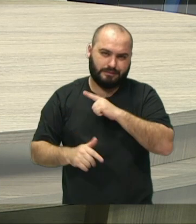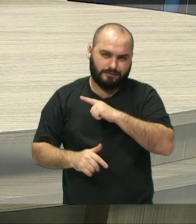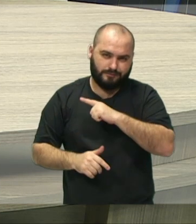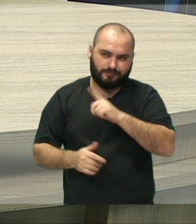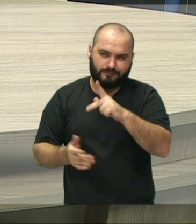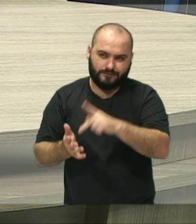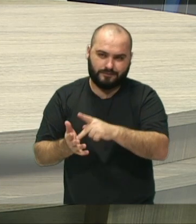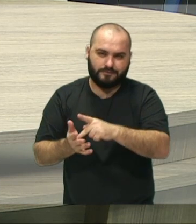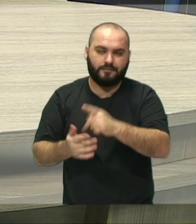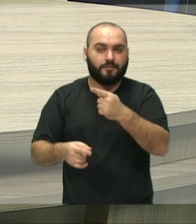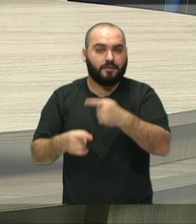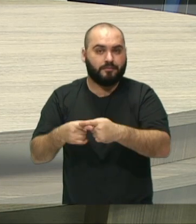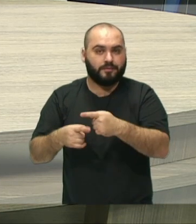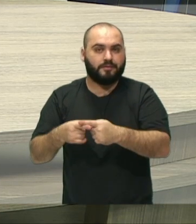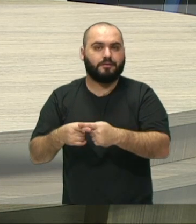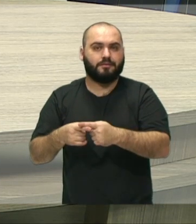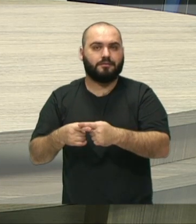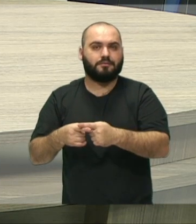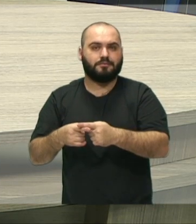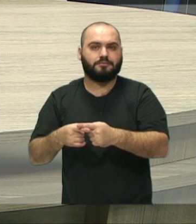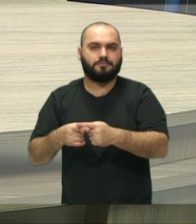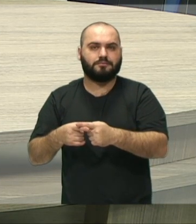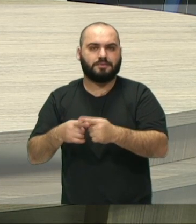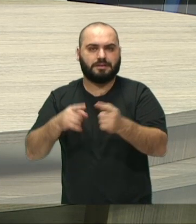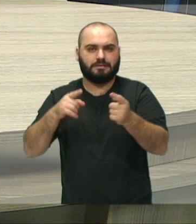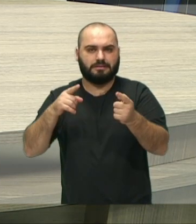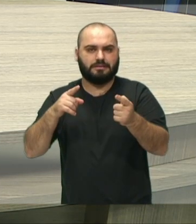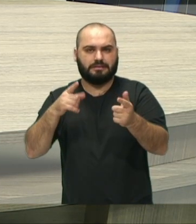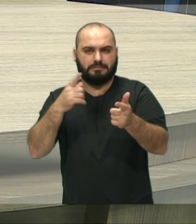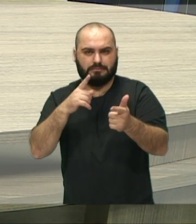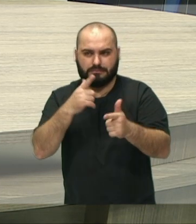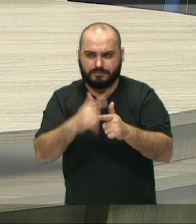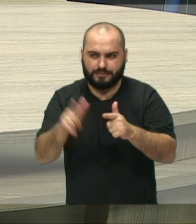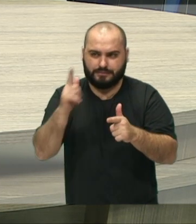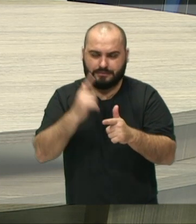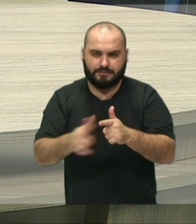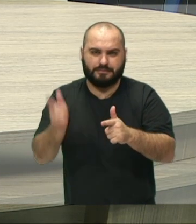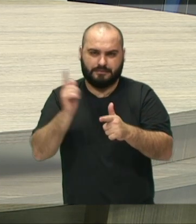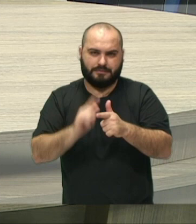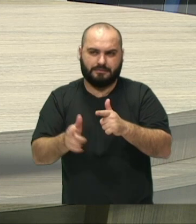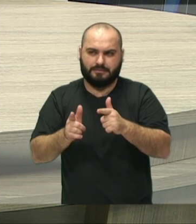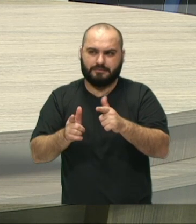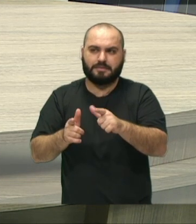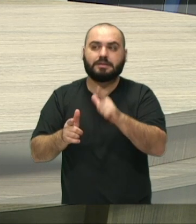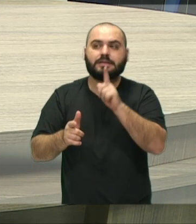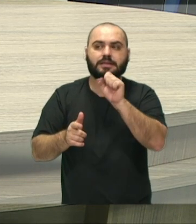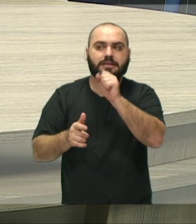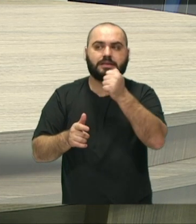ela acaba travando um pouco que a cunha salina entre ao longo do rio, é isso?